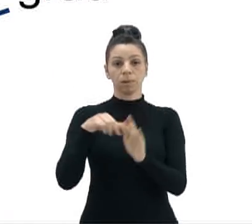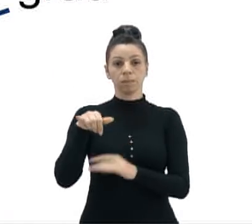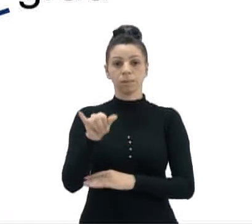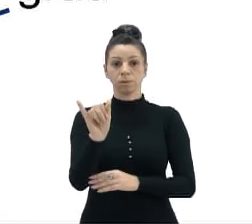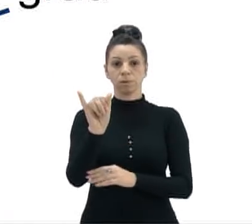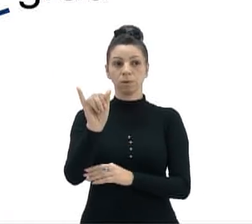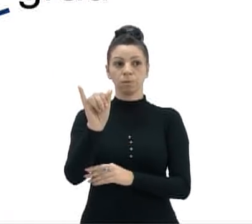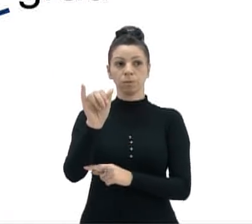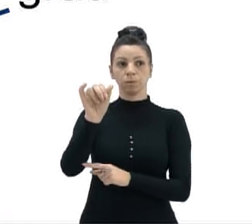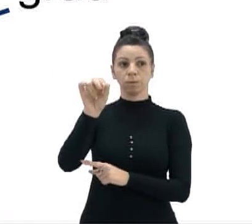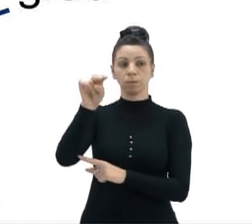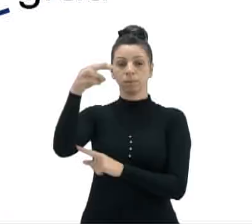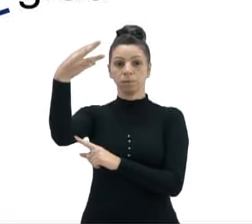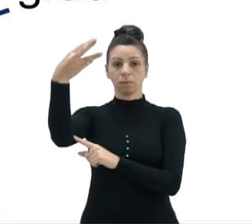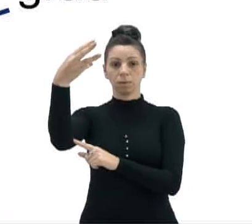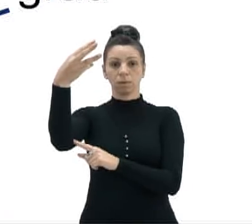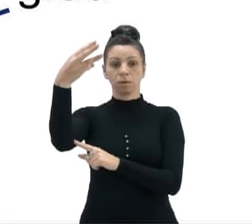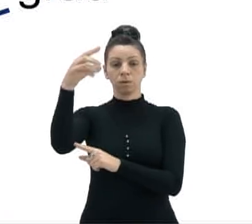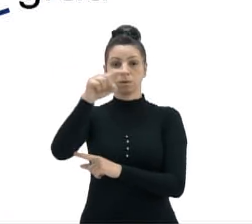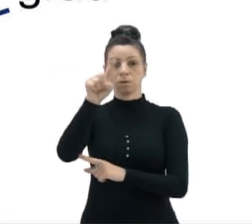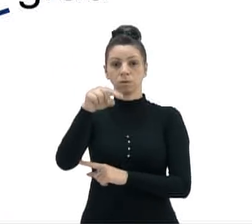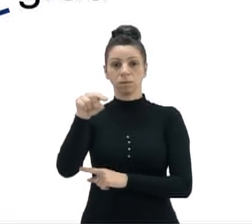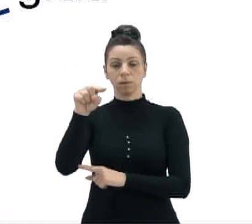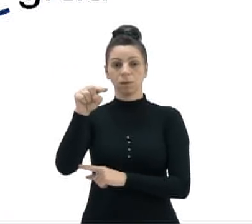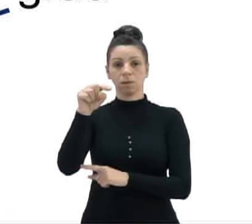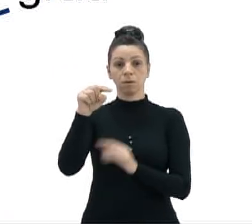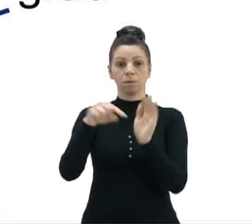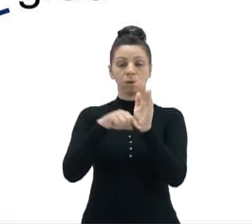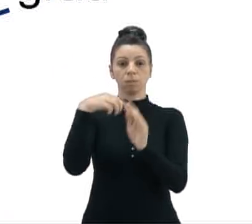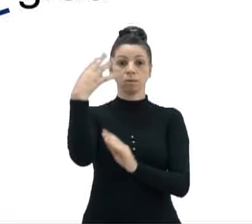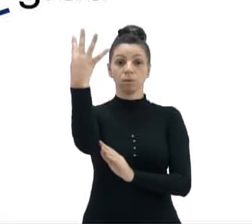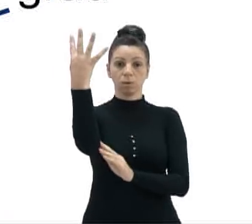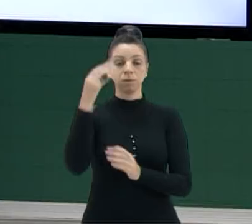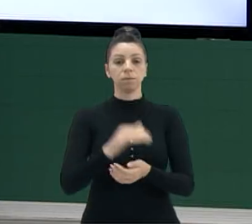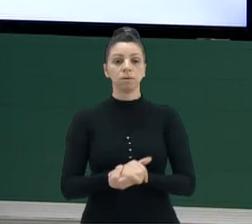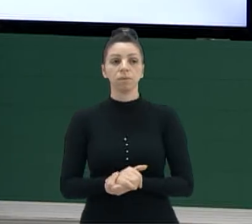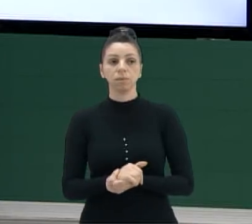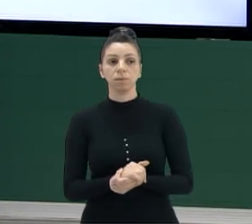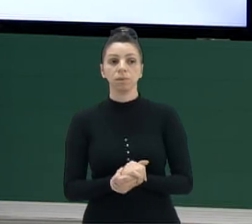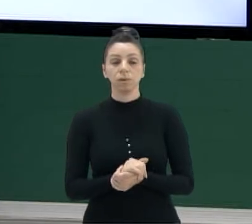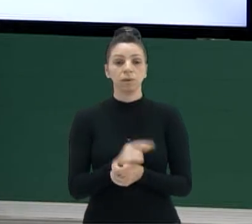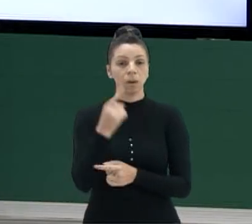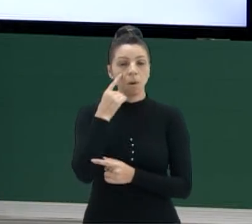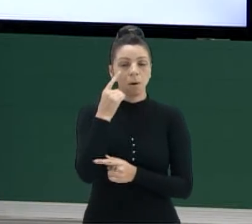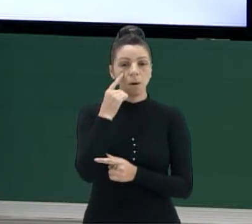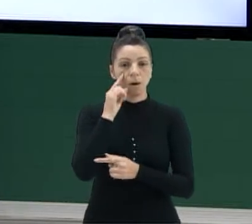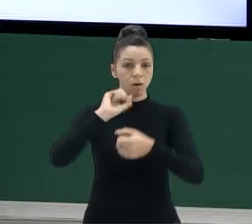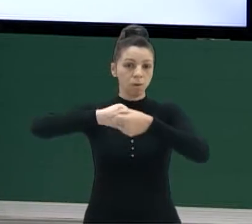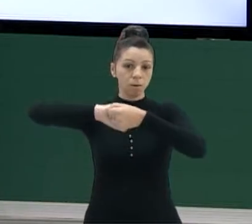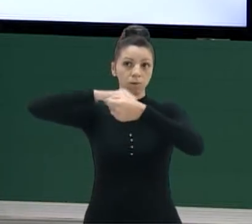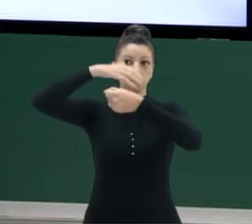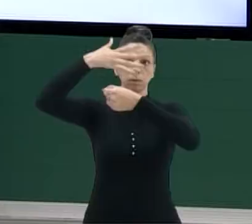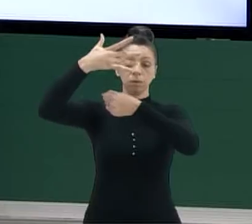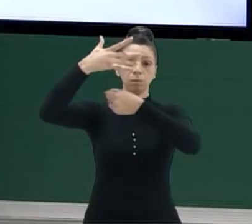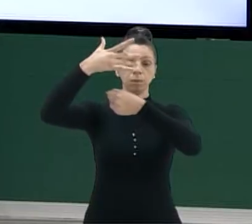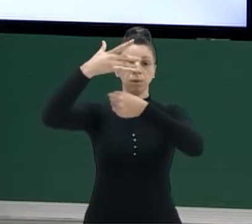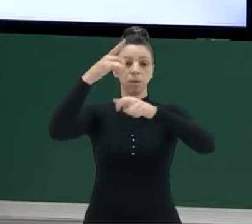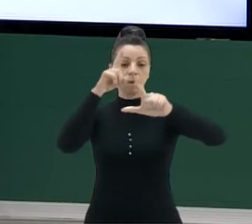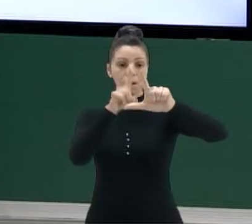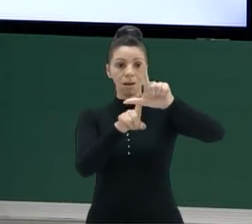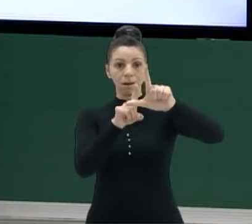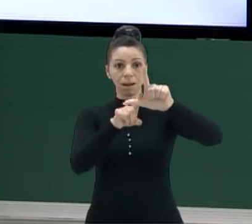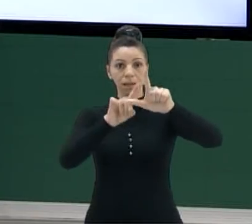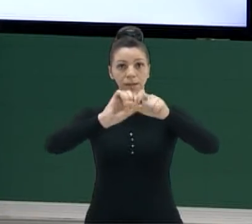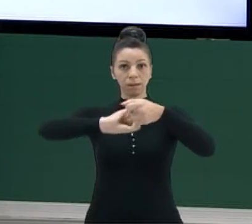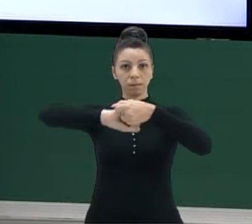de que qual grau? Veja, eu vou pegar aqui todos os expoentes que estão em cima das letras, em cima da